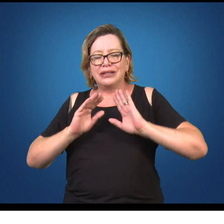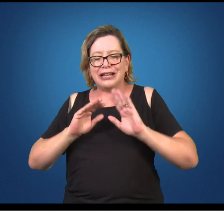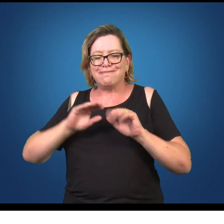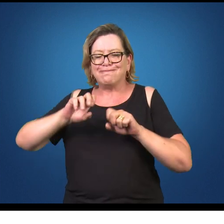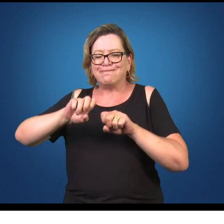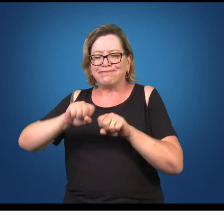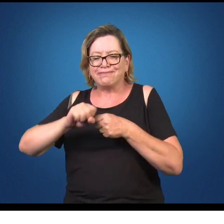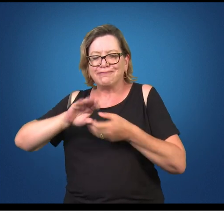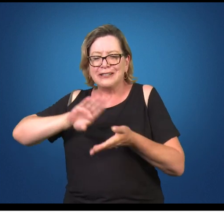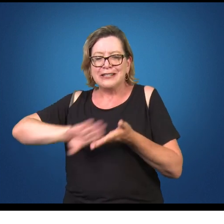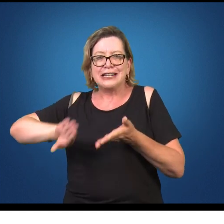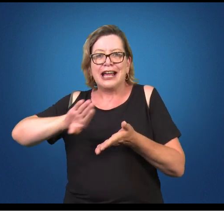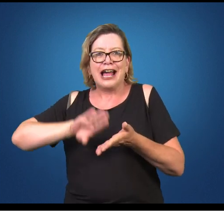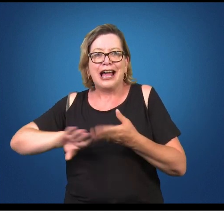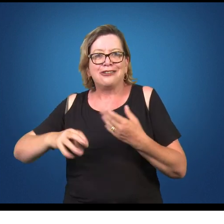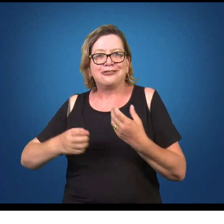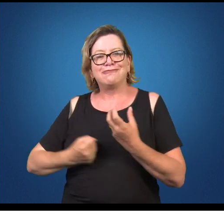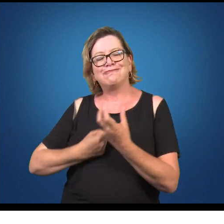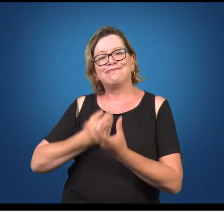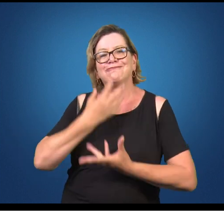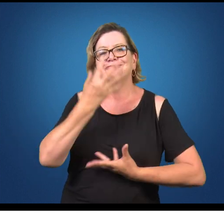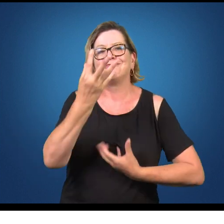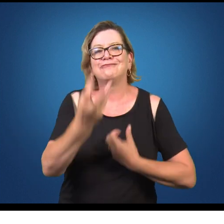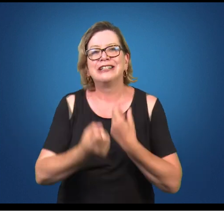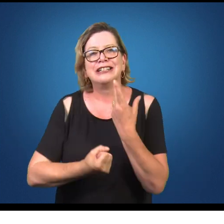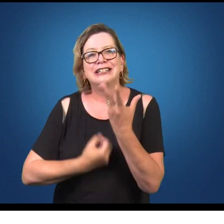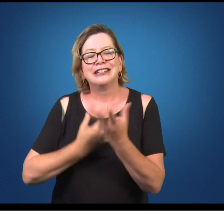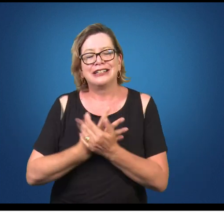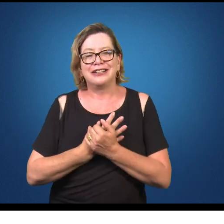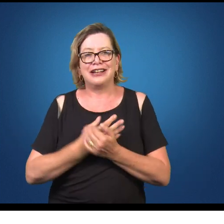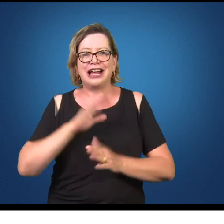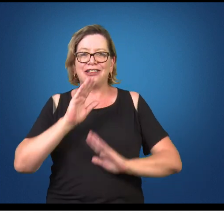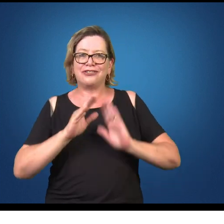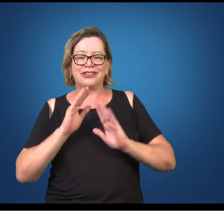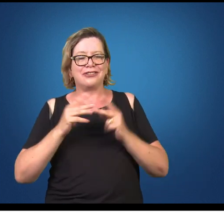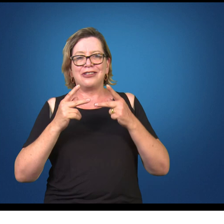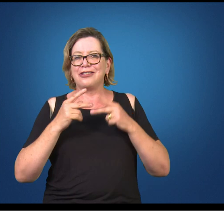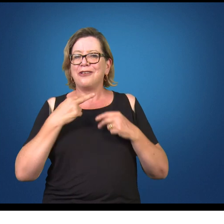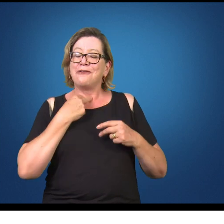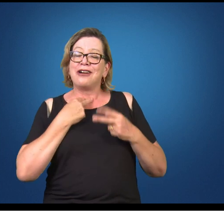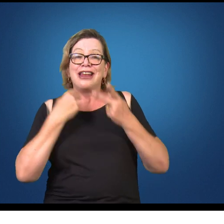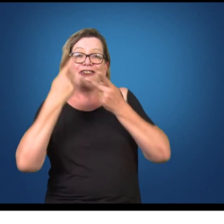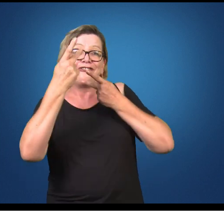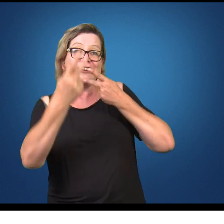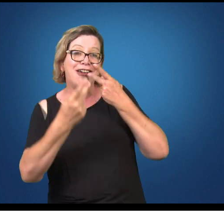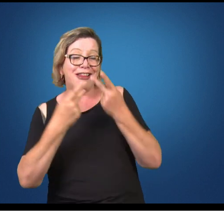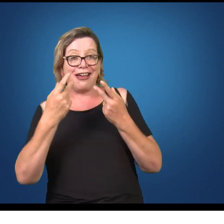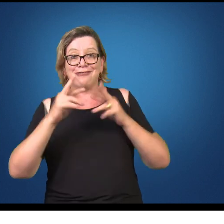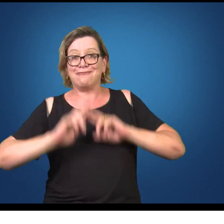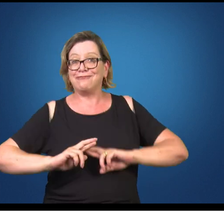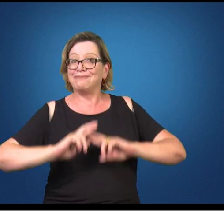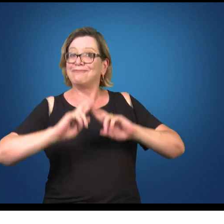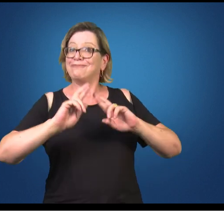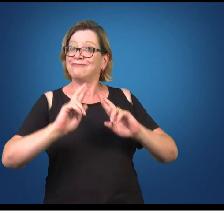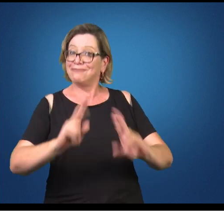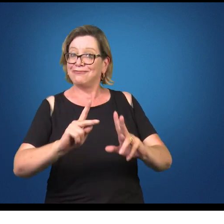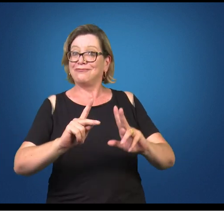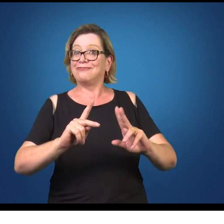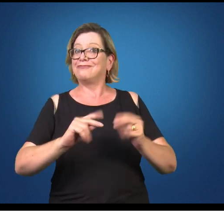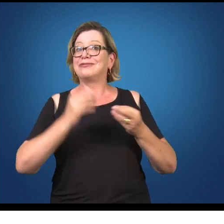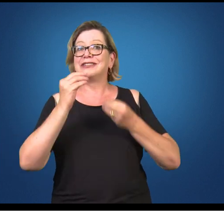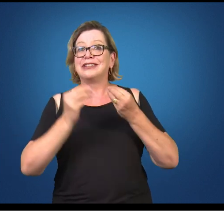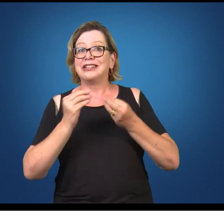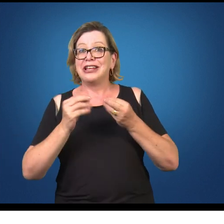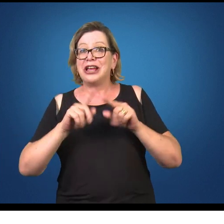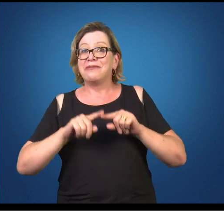outras formas de expressão. Né? Você Entendi. Não pode falar de jeito diferente, tem que manter sua fala sempre séria, porque aquilo ali...